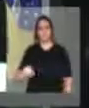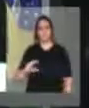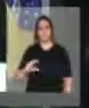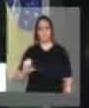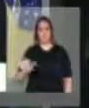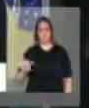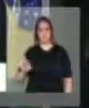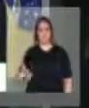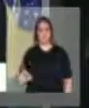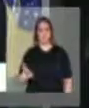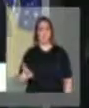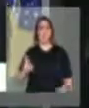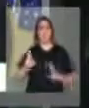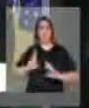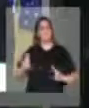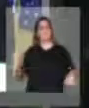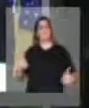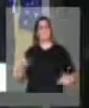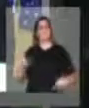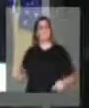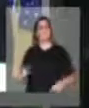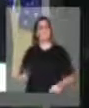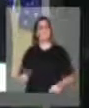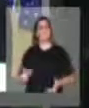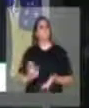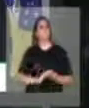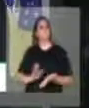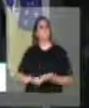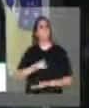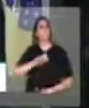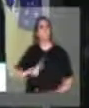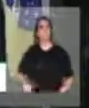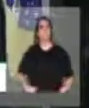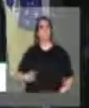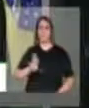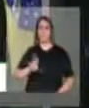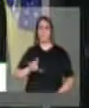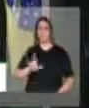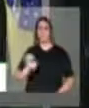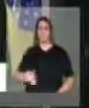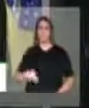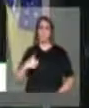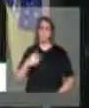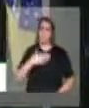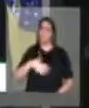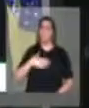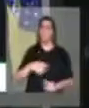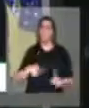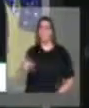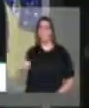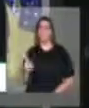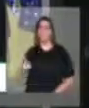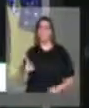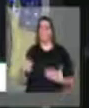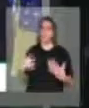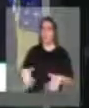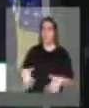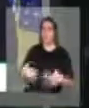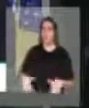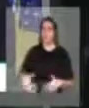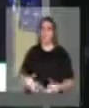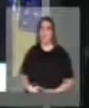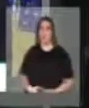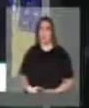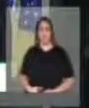destacar o seu governo. Eu acho o Wellington um grande governador, mas eles aqui, Ave Maria,